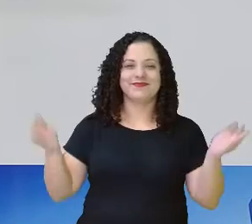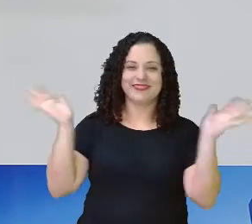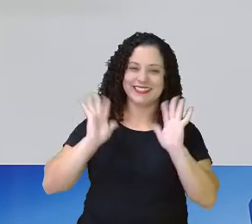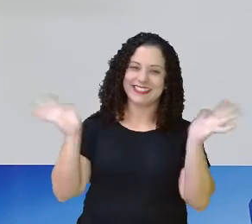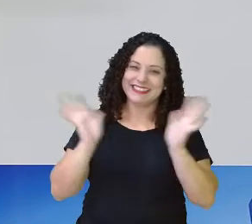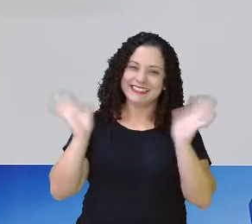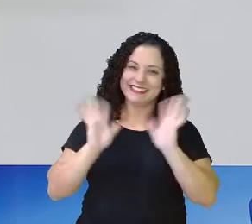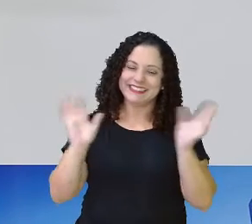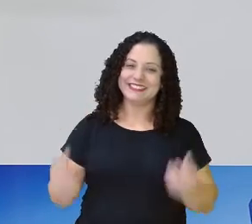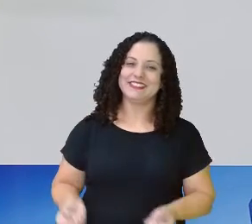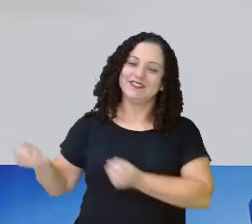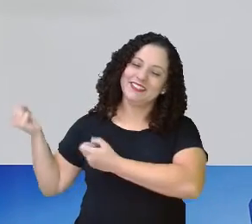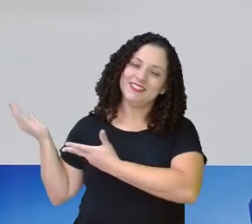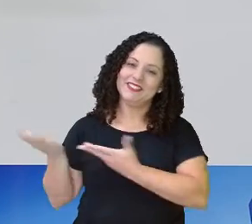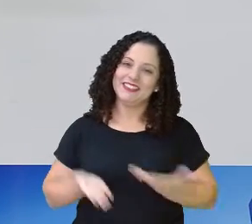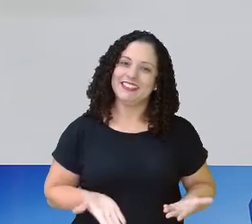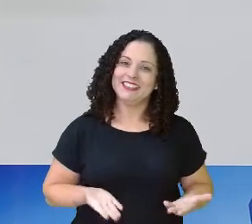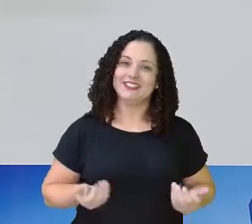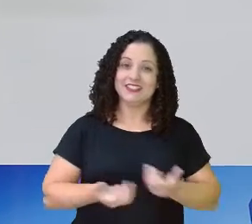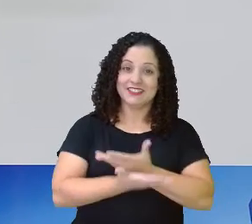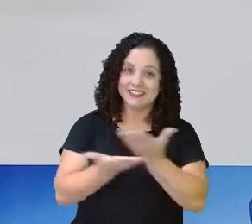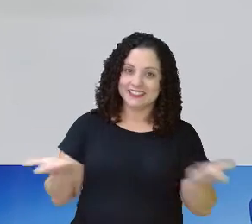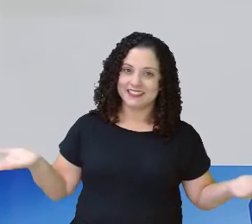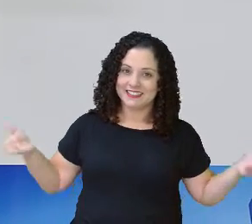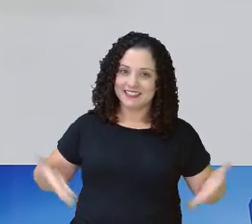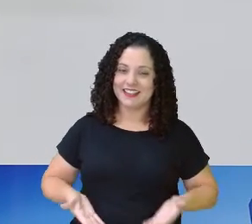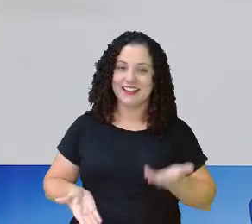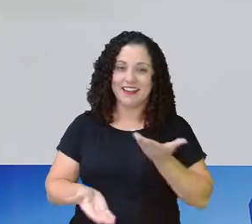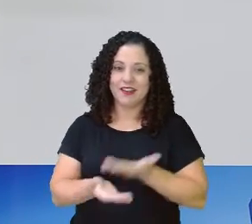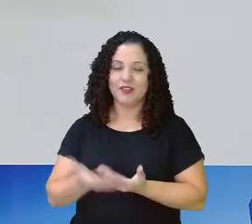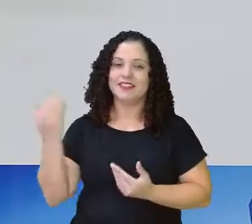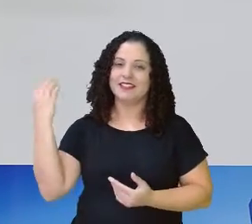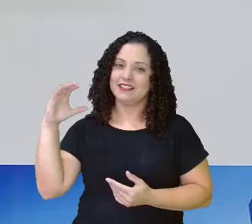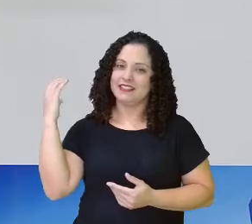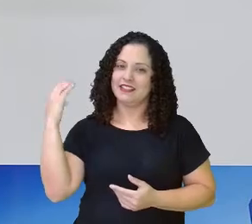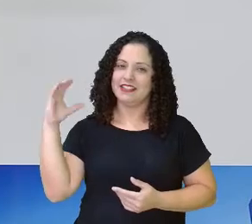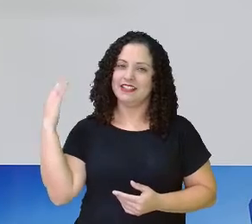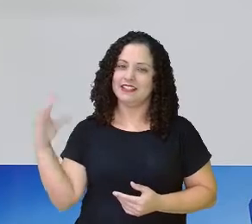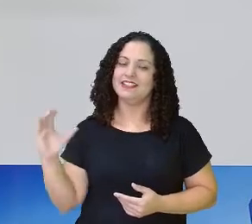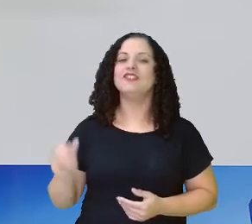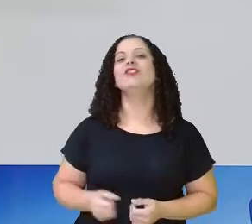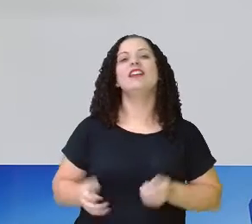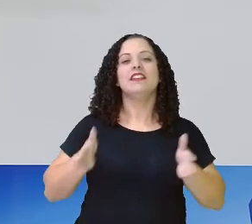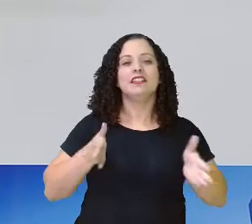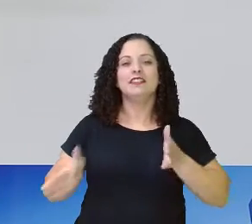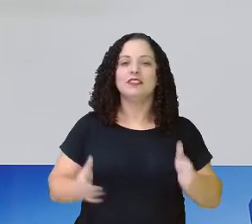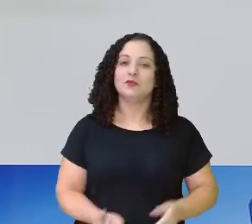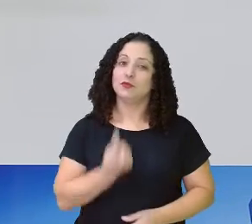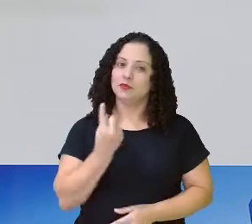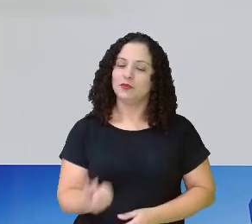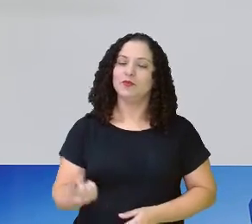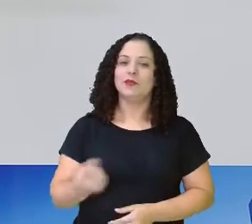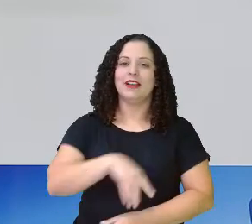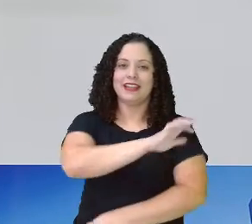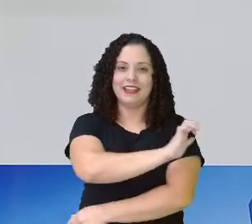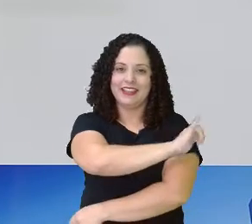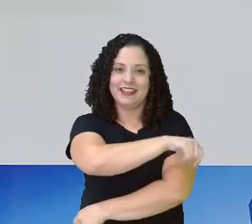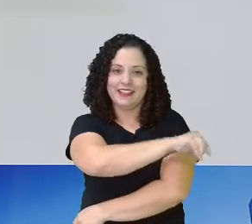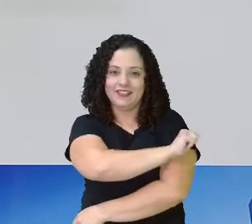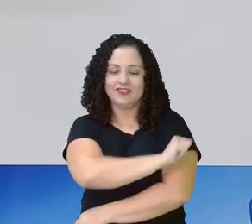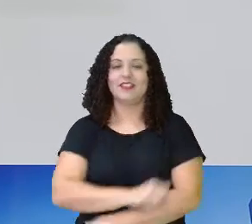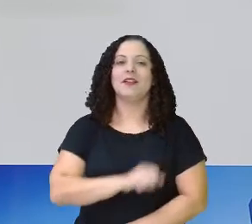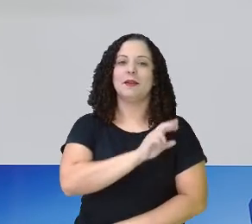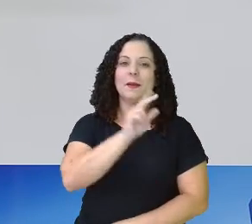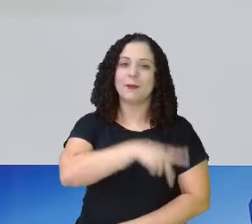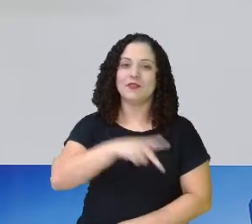Oi, gente! Bem-vindos, bem-vindas à nossa aula de ciências da primeira fase da educação de jovens e adultos. O meu nome é